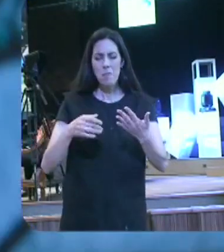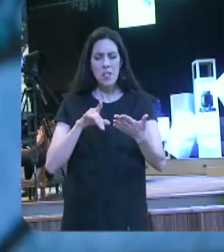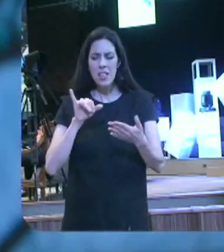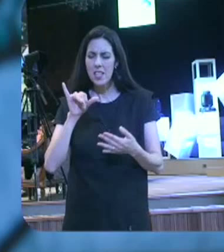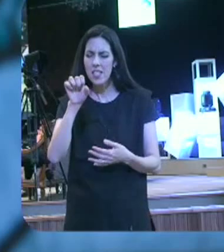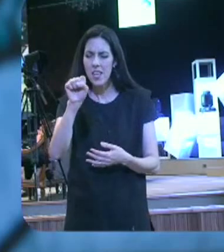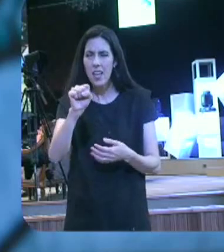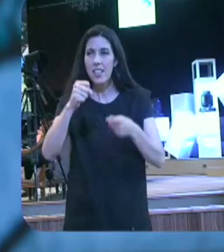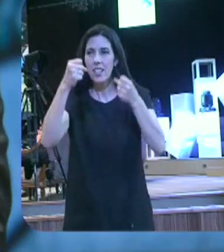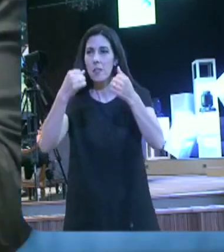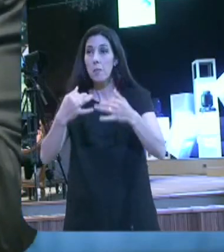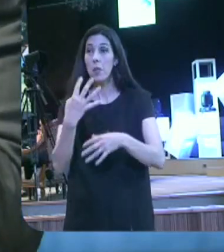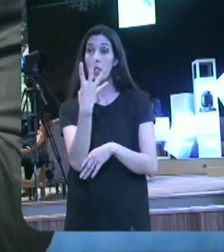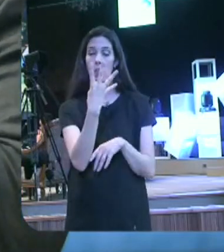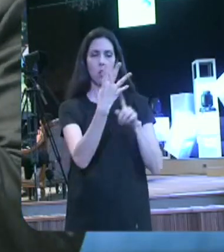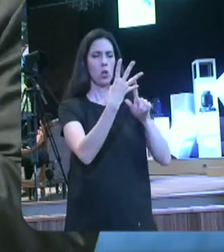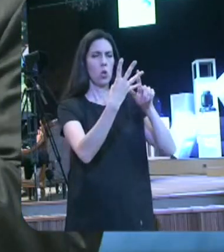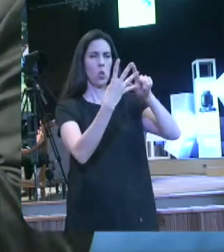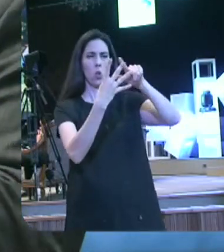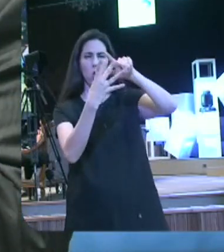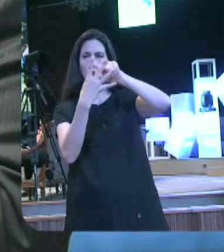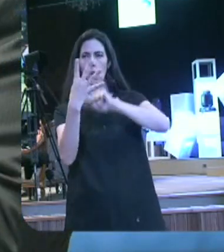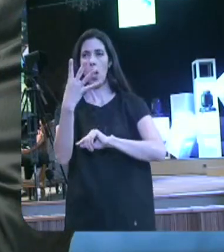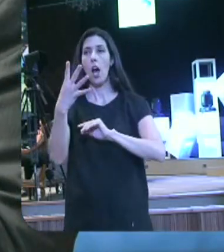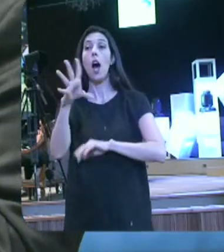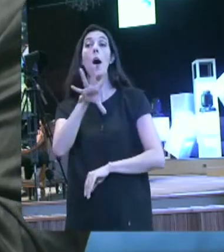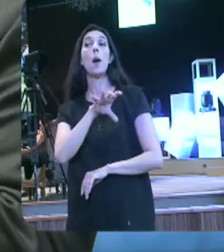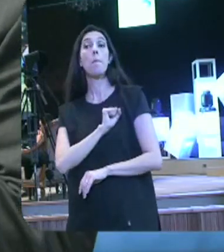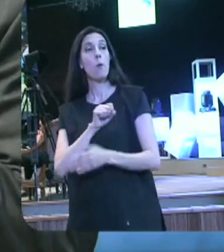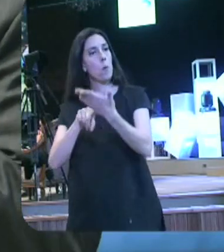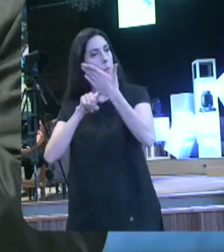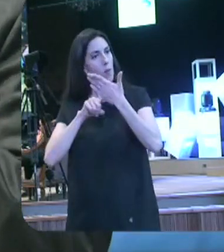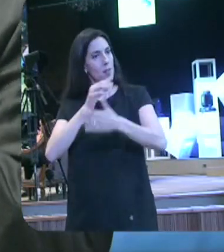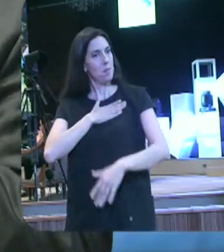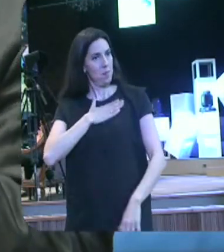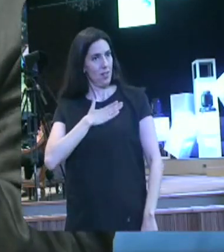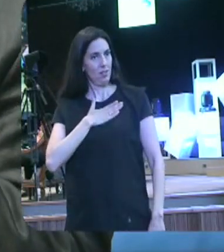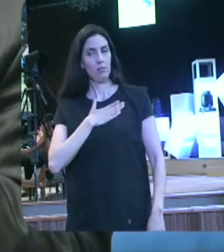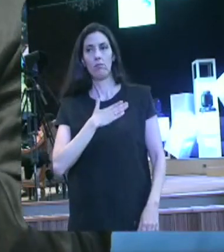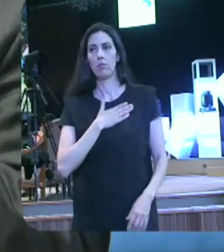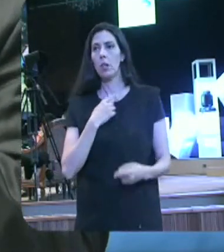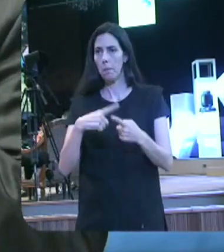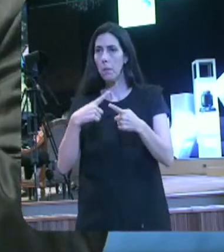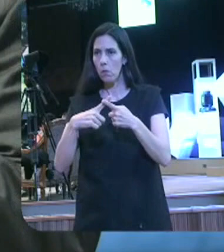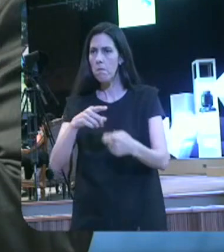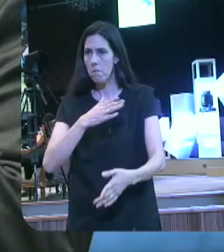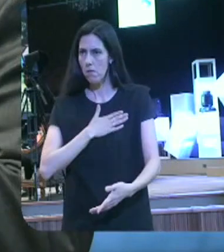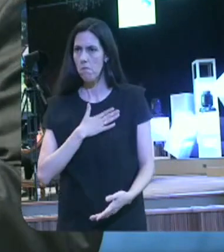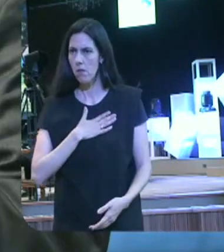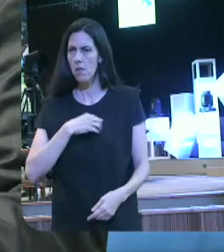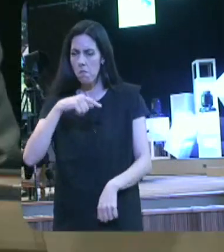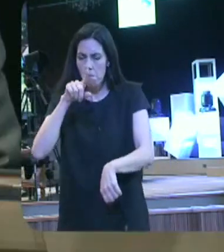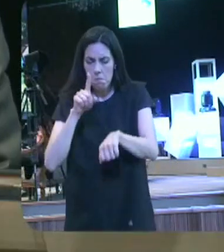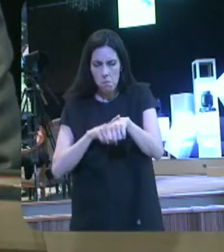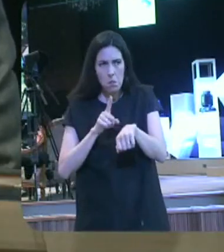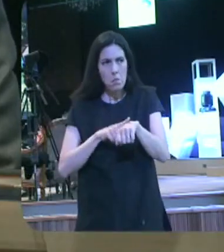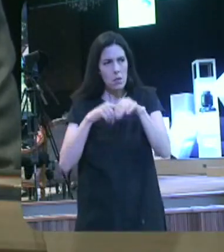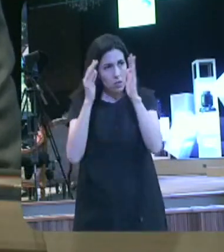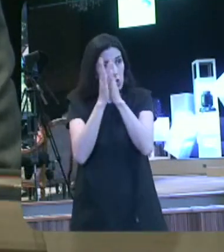mostrava 4 figuras do seu amor por mim, porque era para mim, eu estava no meu momento de